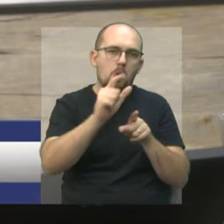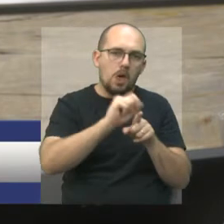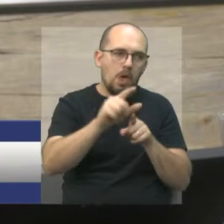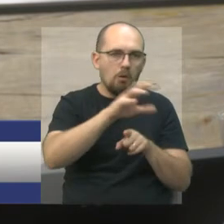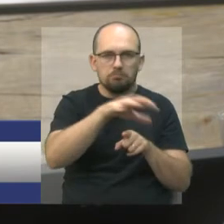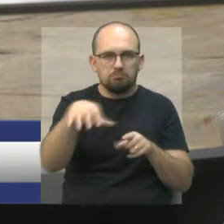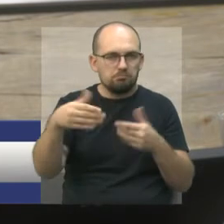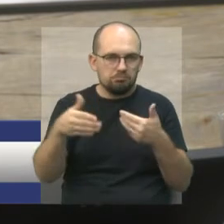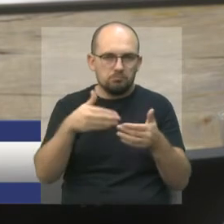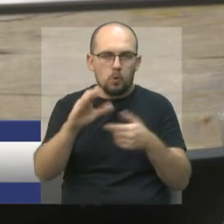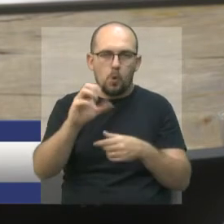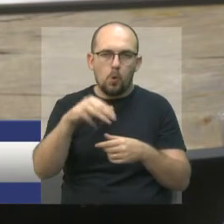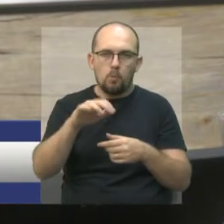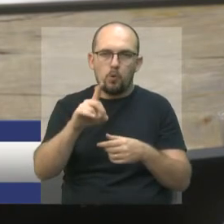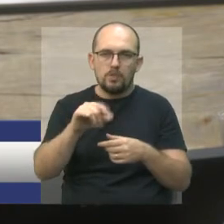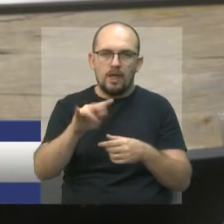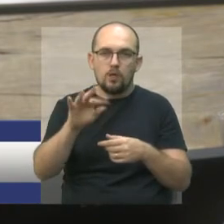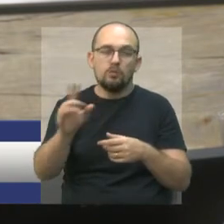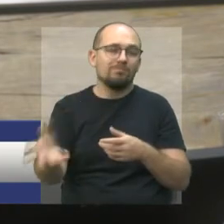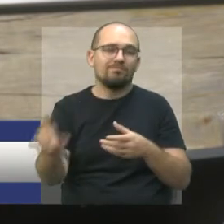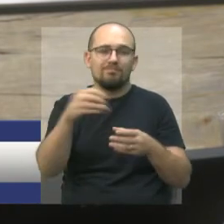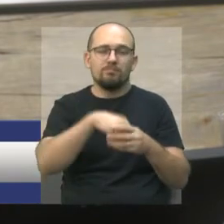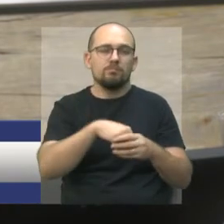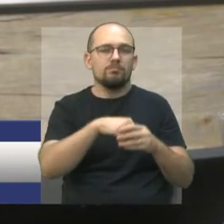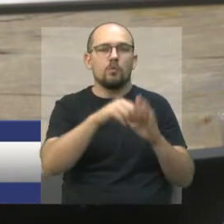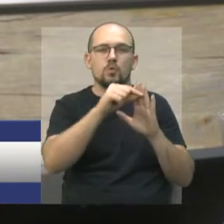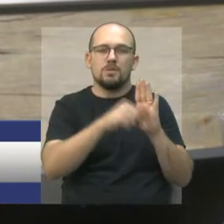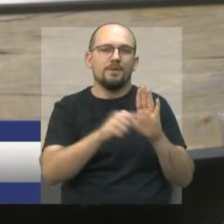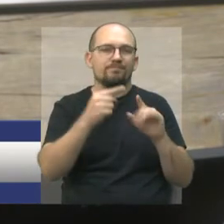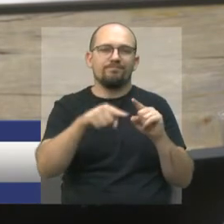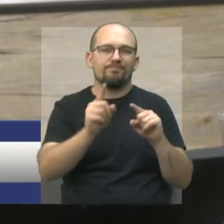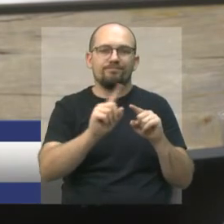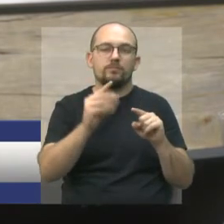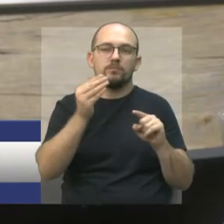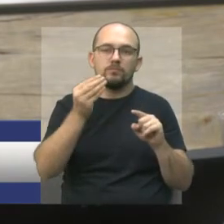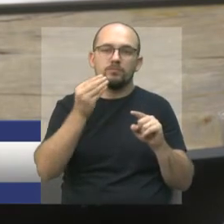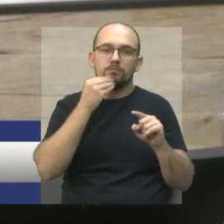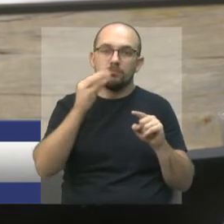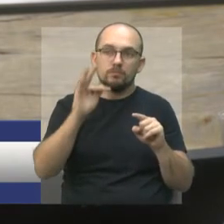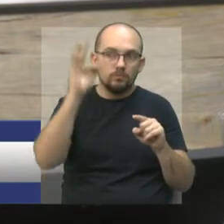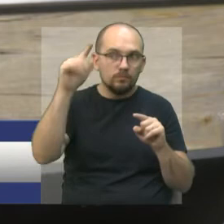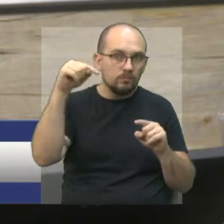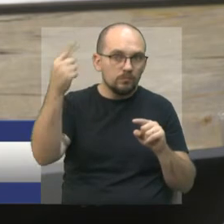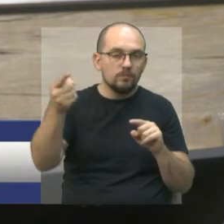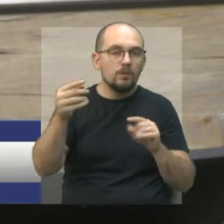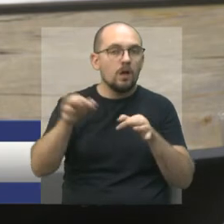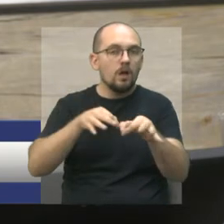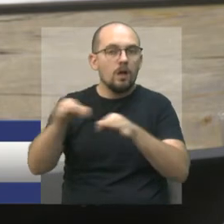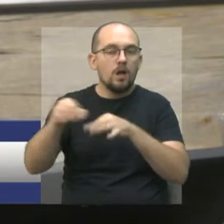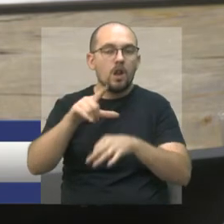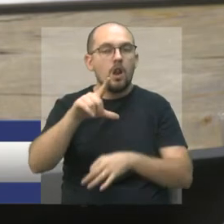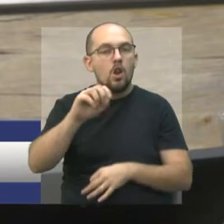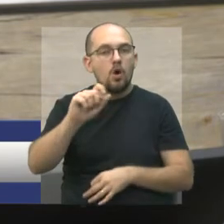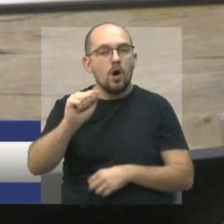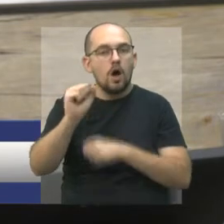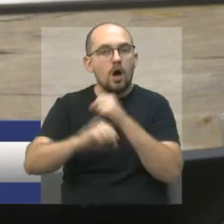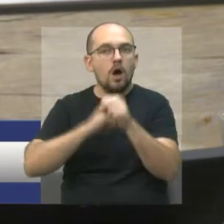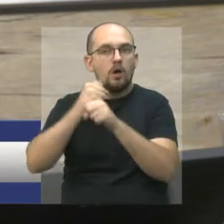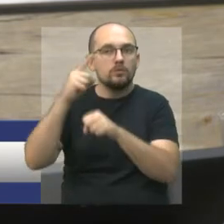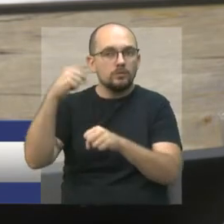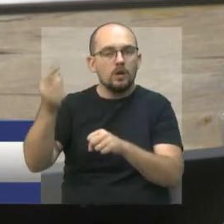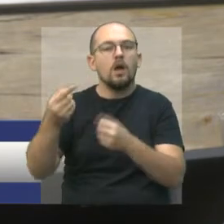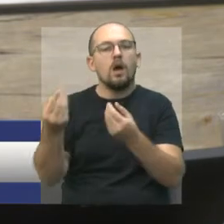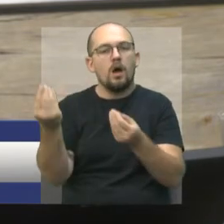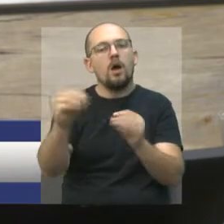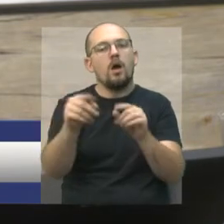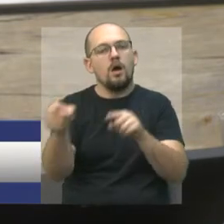não é uma diretriz orçamentária, devendo ser apresentado oportunamente quando da elaboração da lei orçamentária anual. Para além